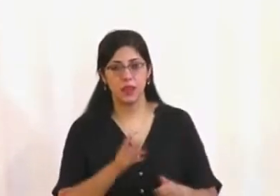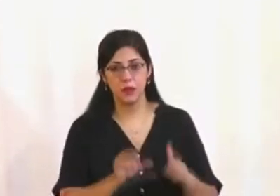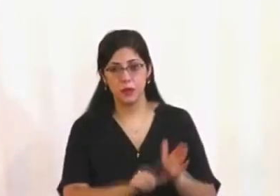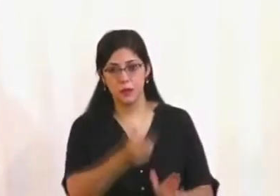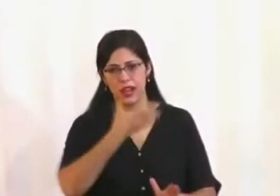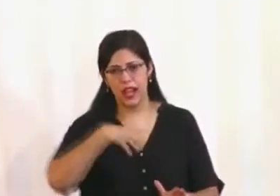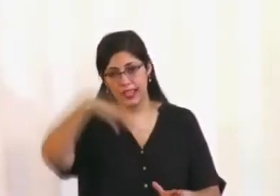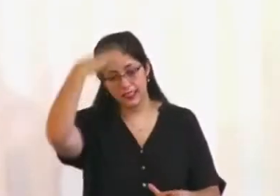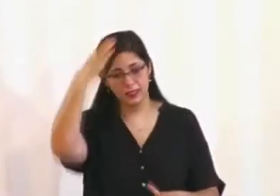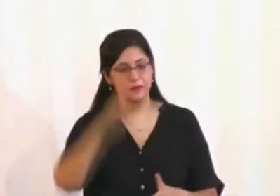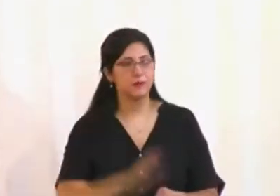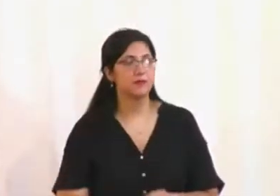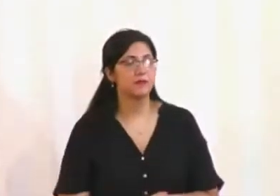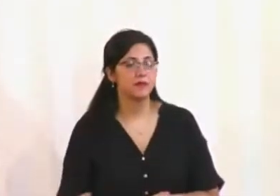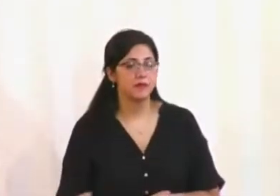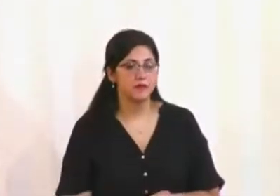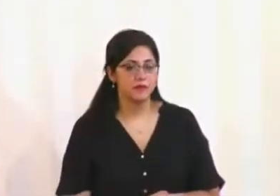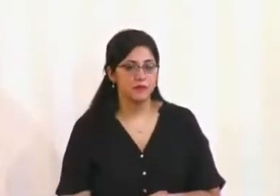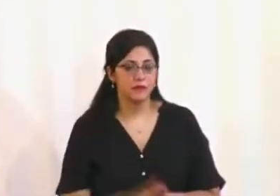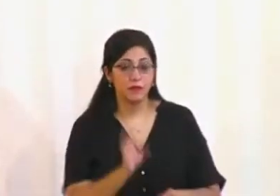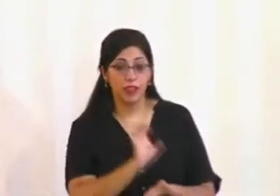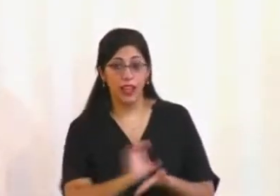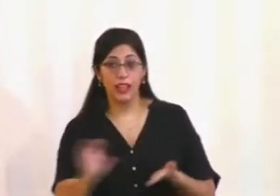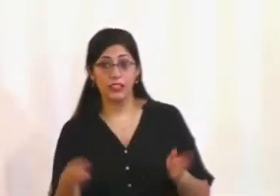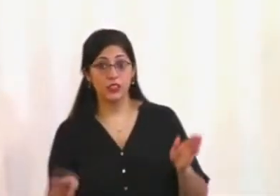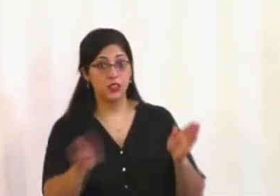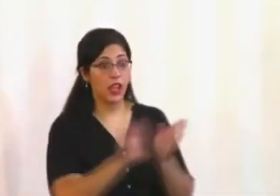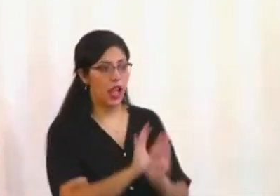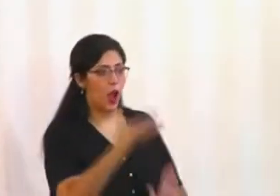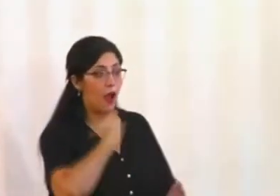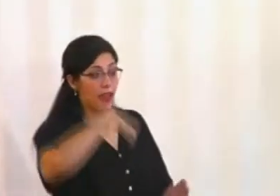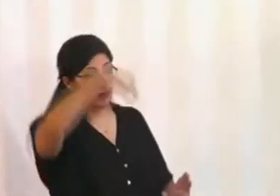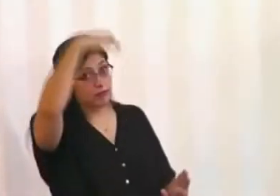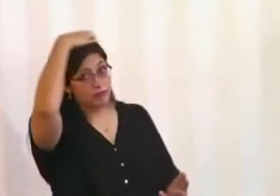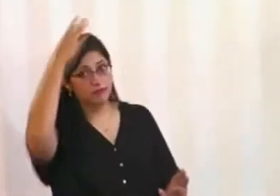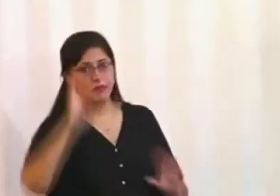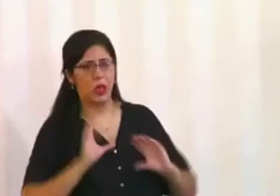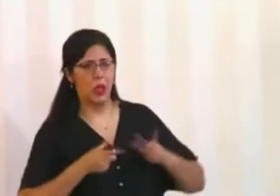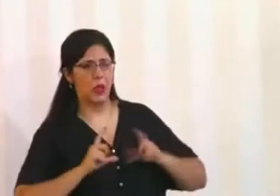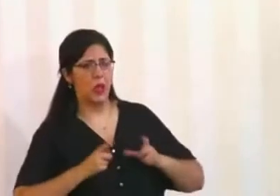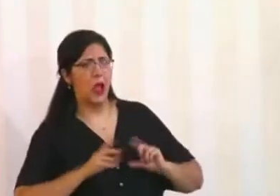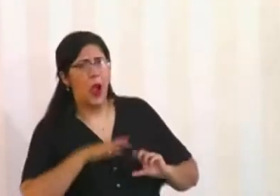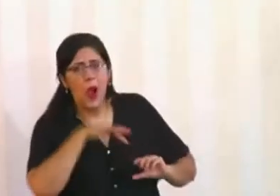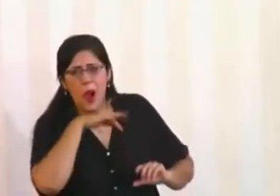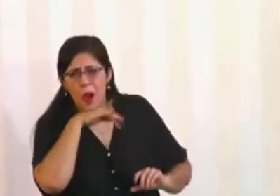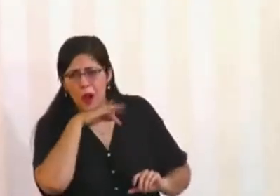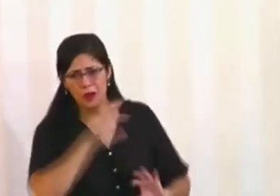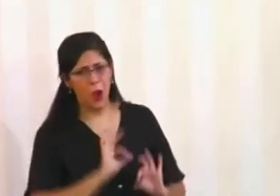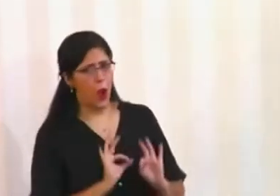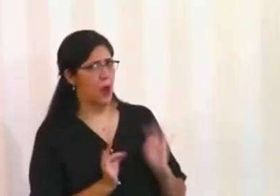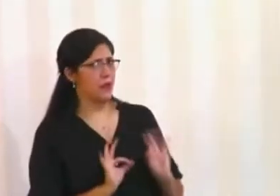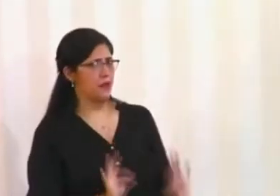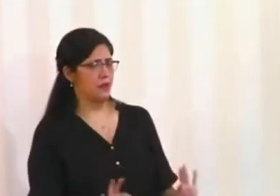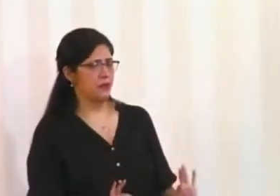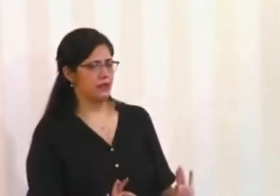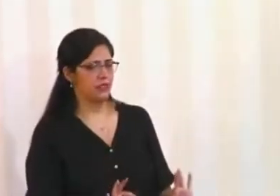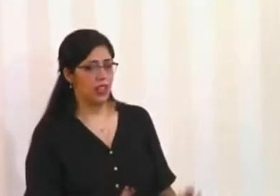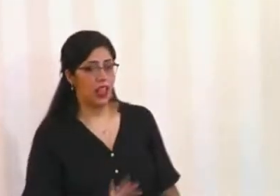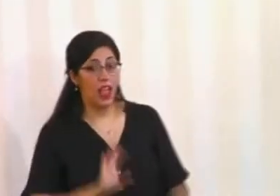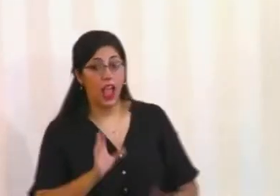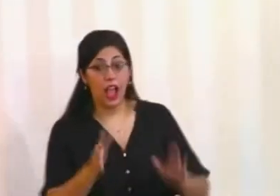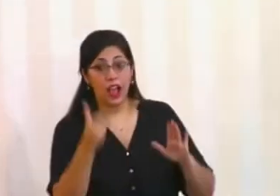que o texto começa de forma abrupta. Nós sabemos que Acabe, considerado o pior rei de Israel, Acabe casa-se com